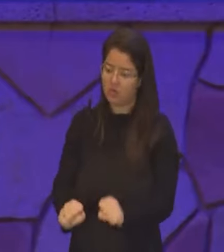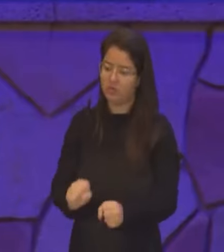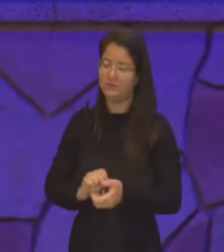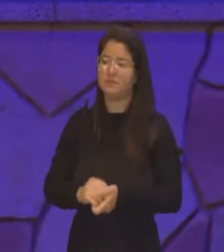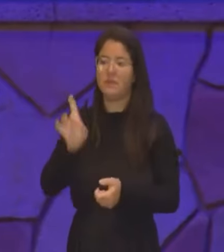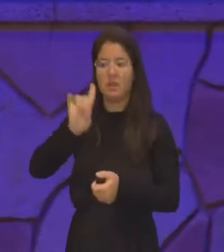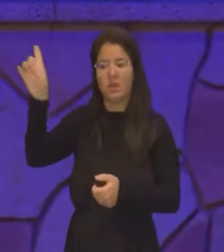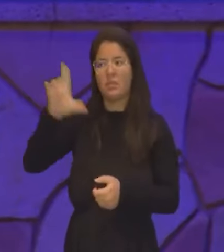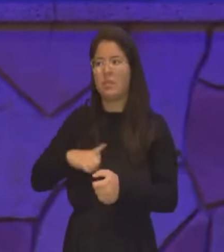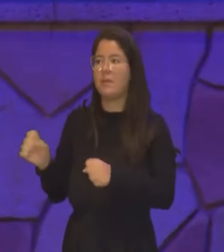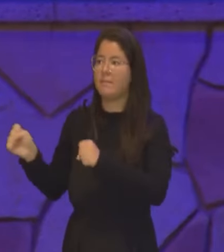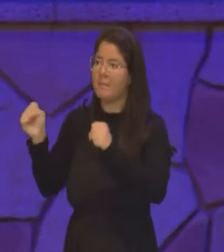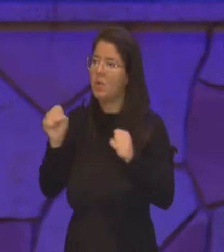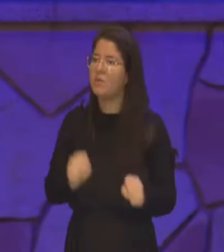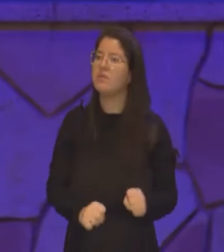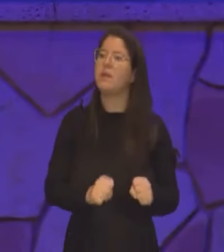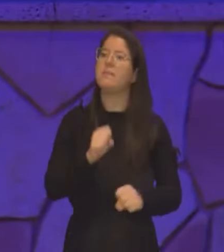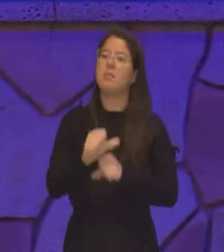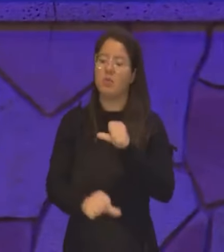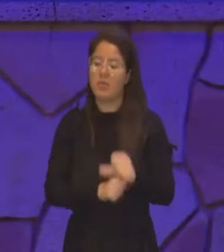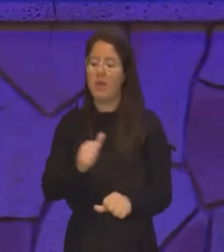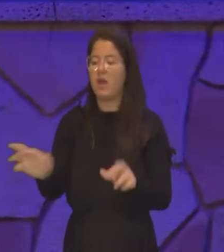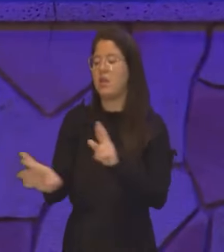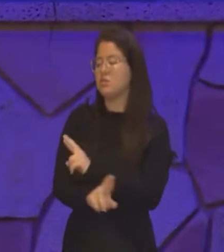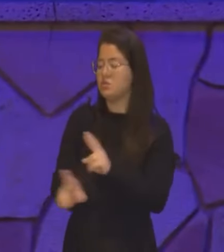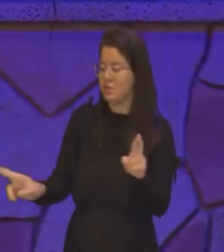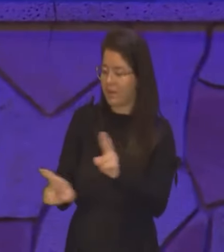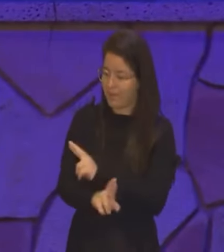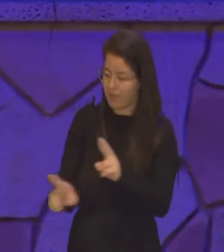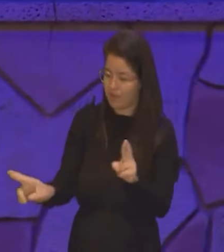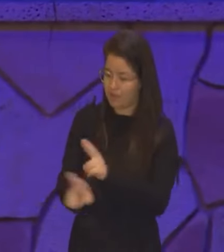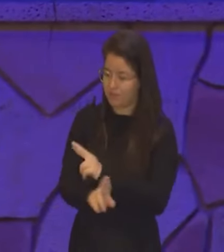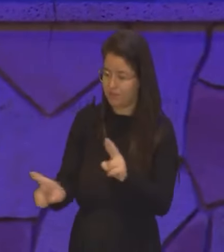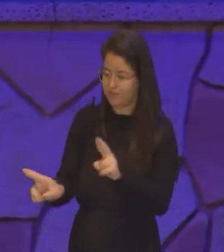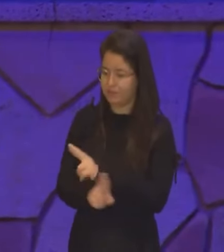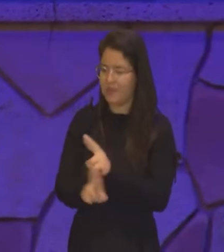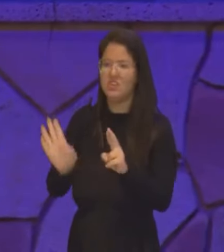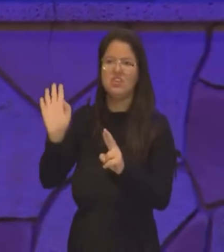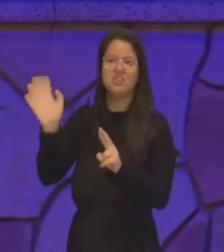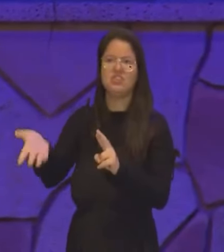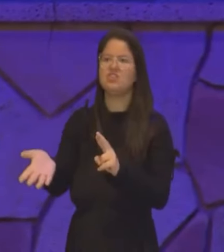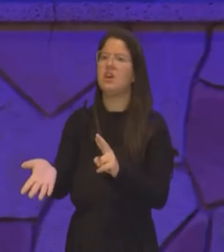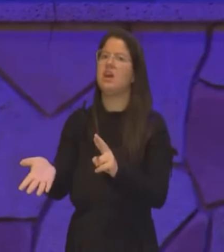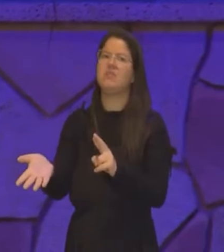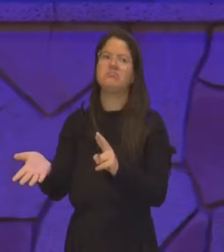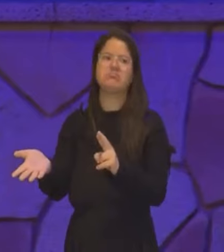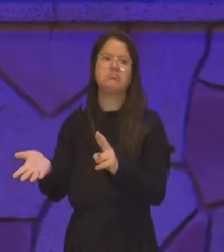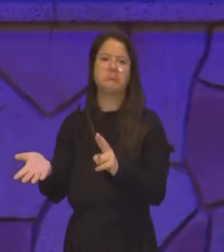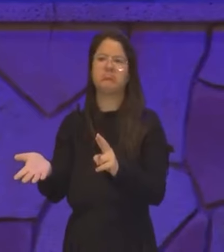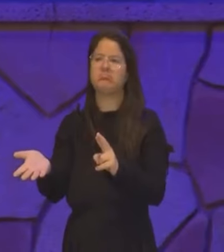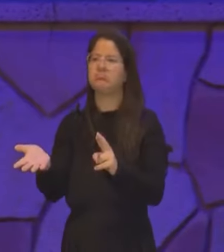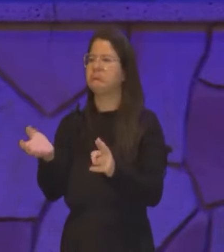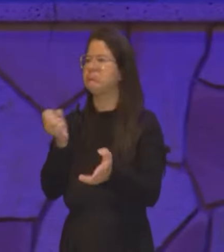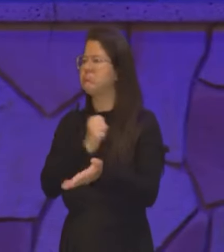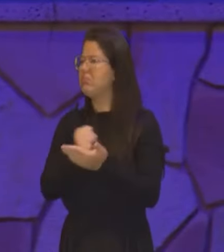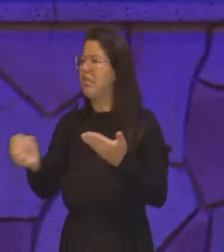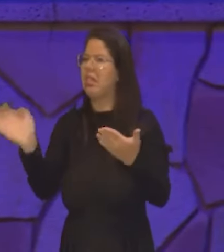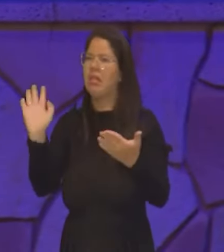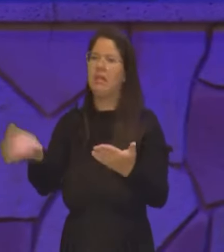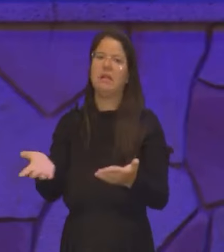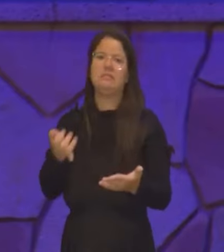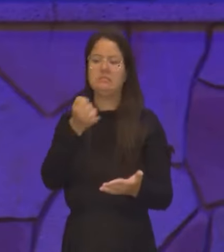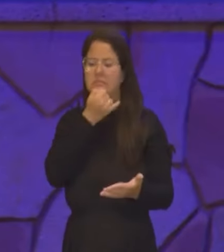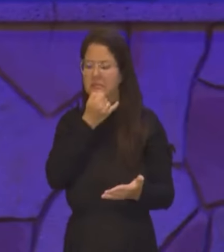Ele é poderoso para restaurar relacionamentos que já estão enterrados, porque há pais que não